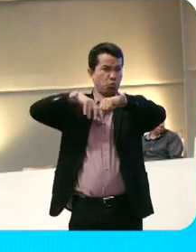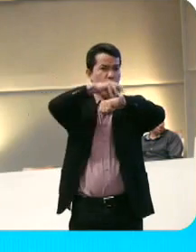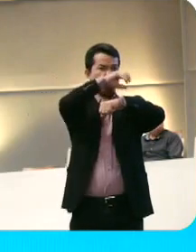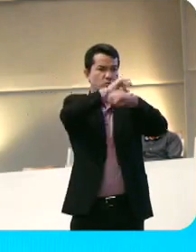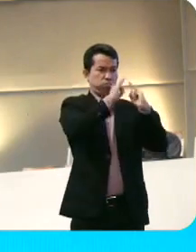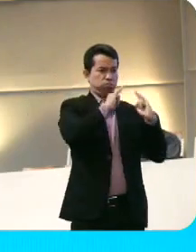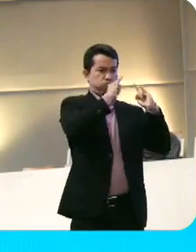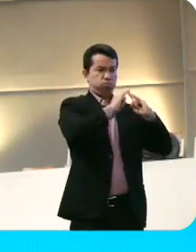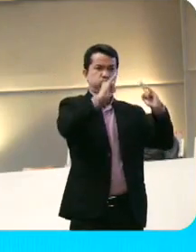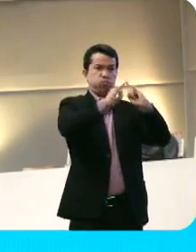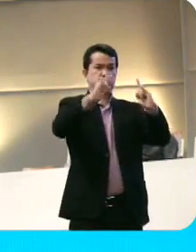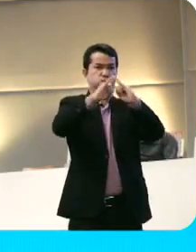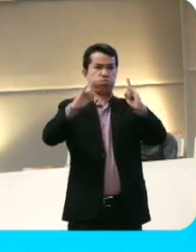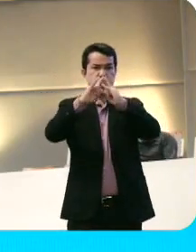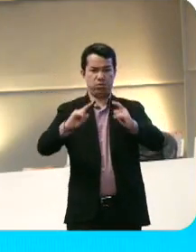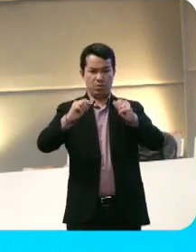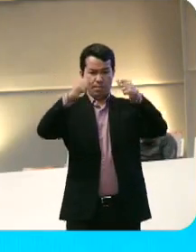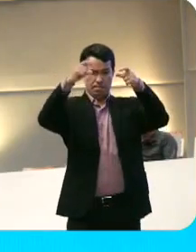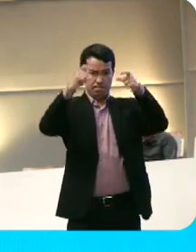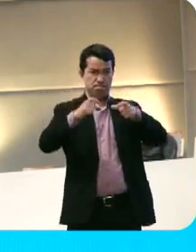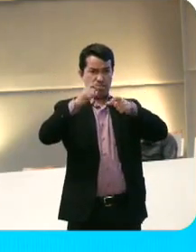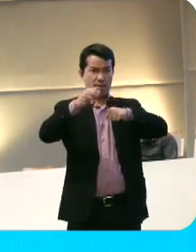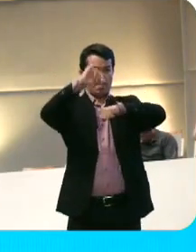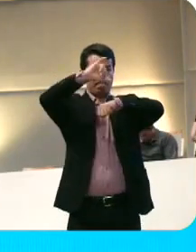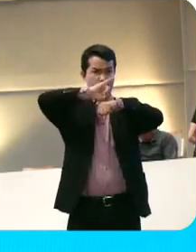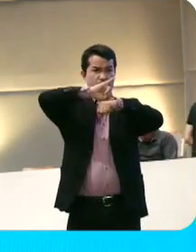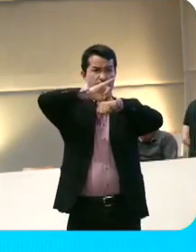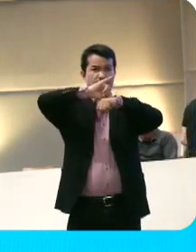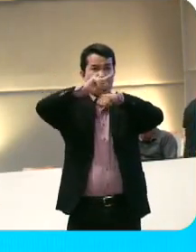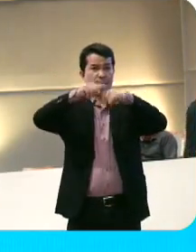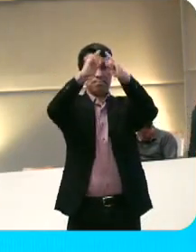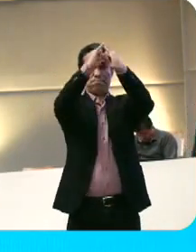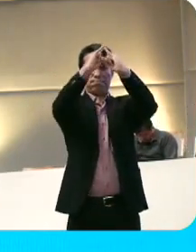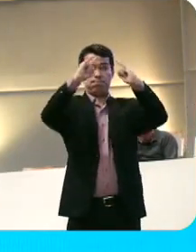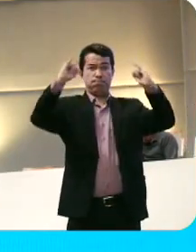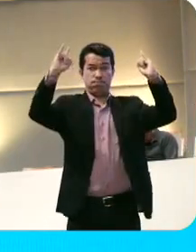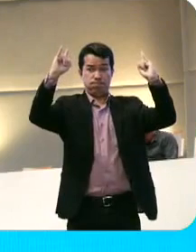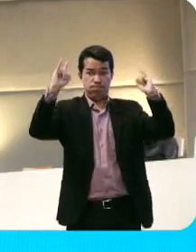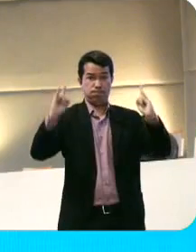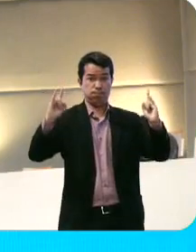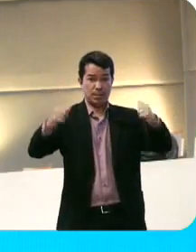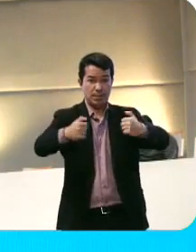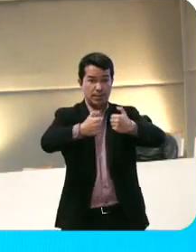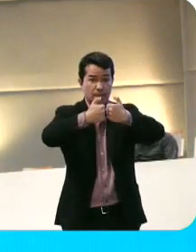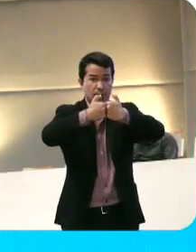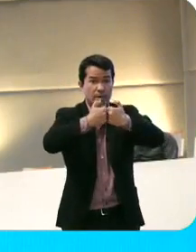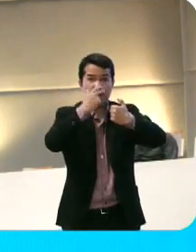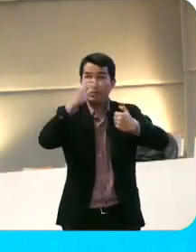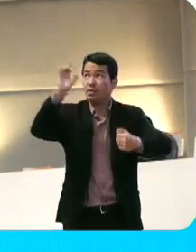o lugar que Deus precisa ocupar. Ele precisa estar no centro, no